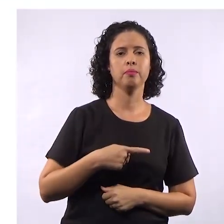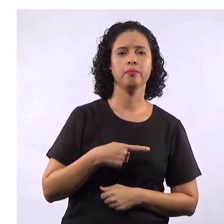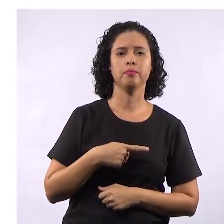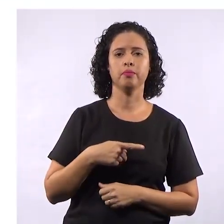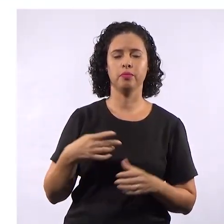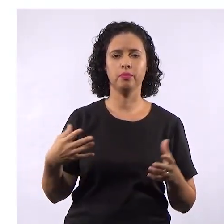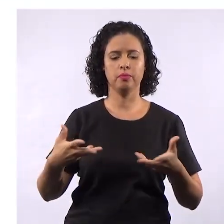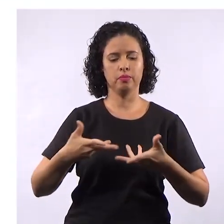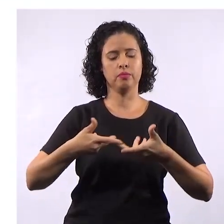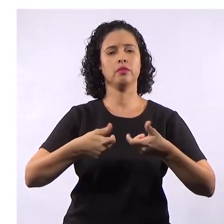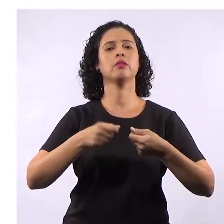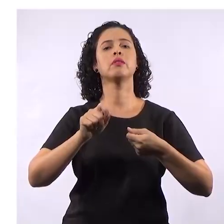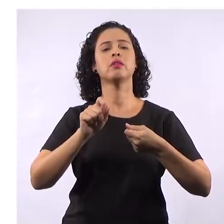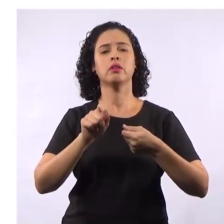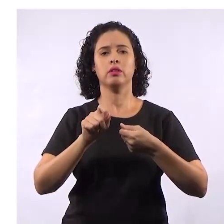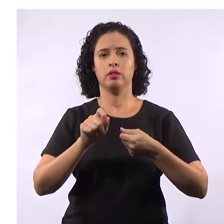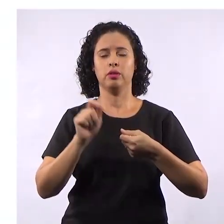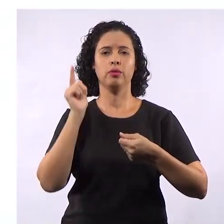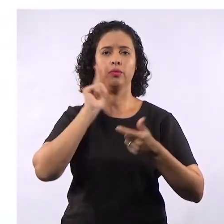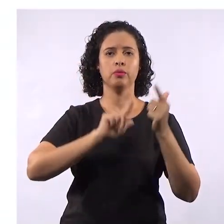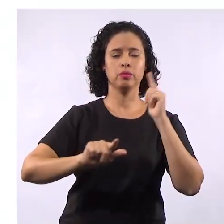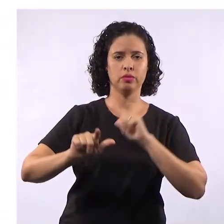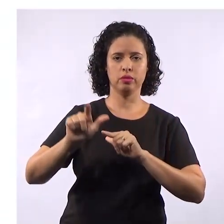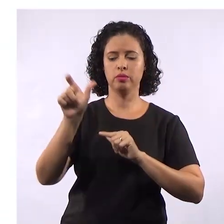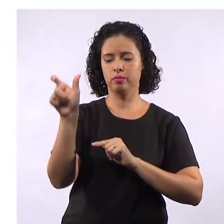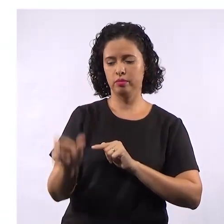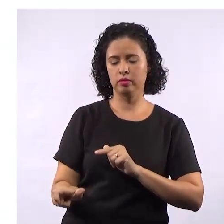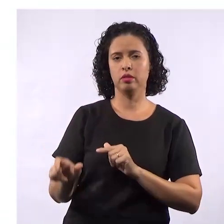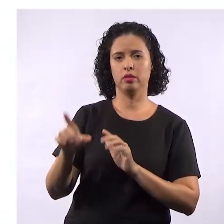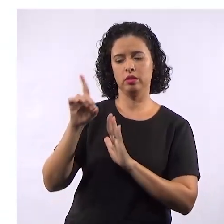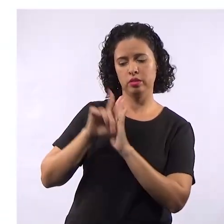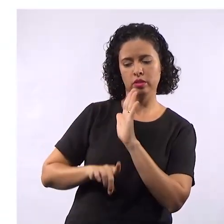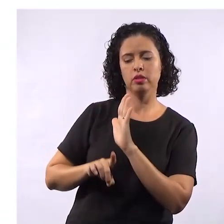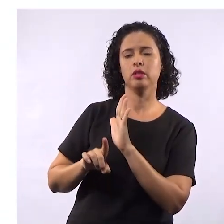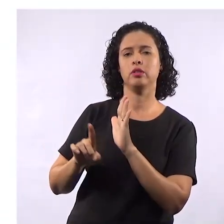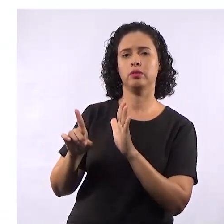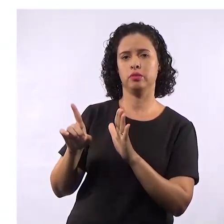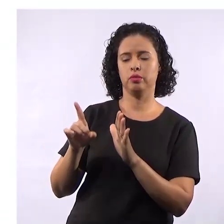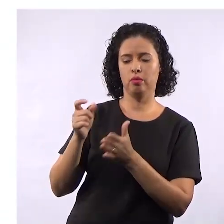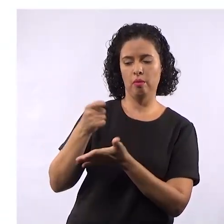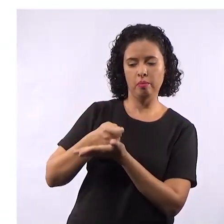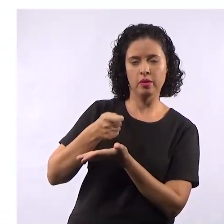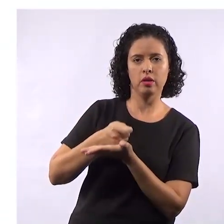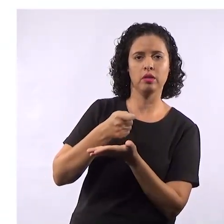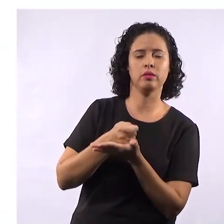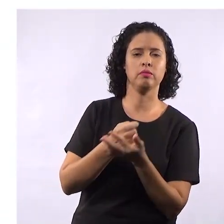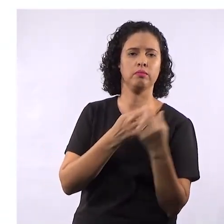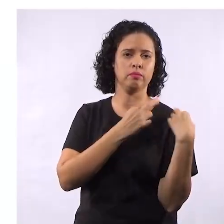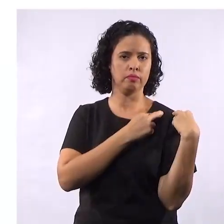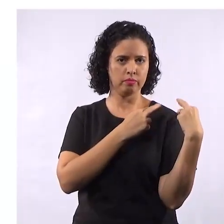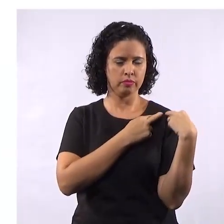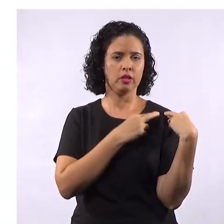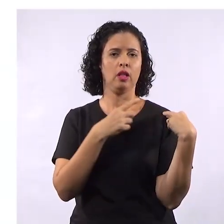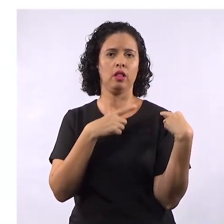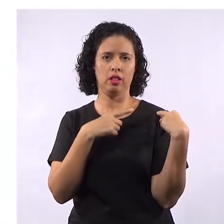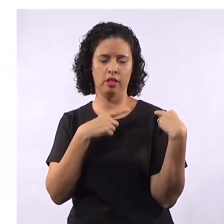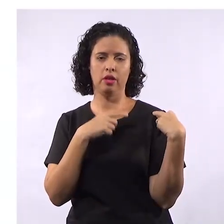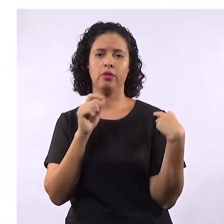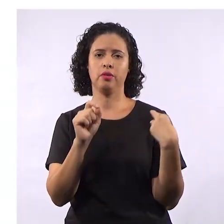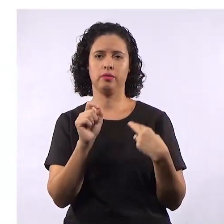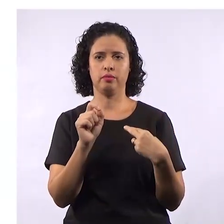tá? E aí nós temos a herança vacante, jacente ou vacante, né? Eu gosto de falar mais a vacante, ou